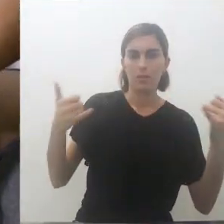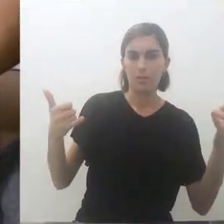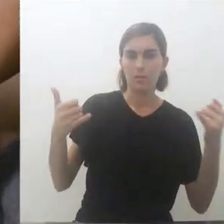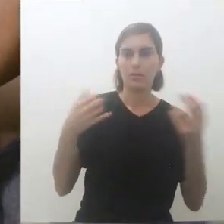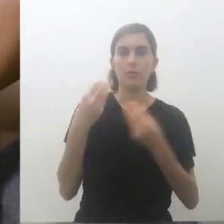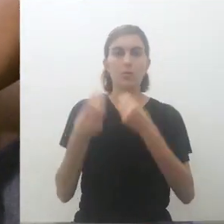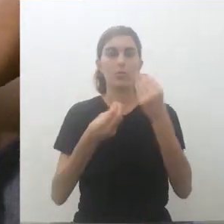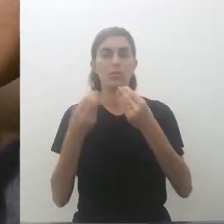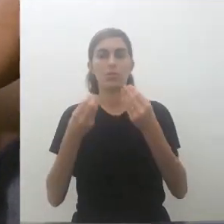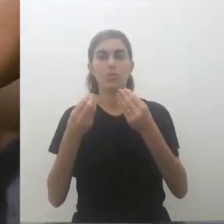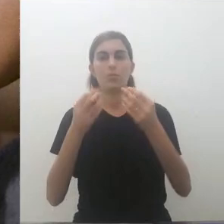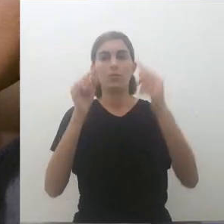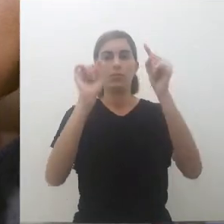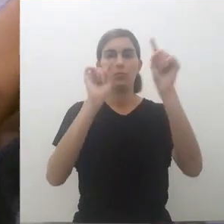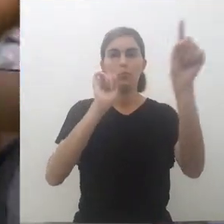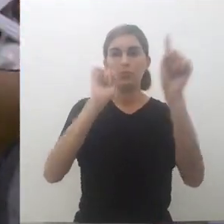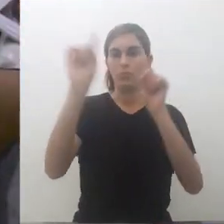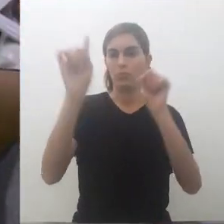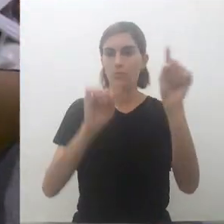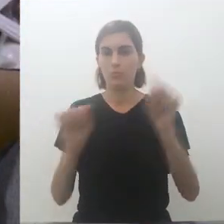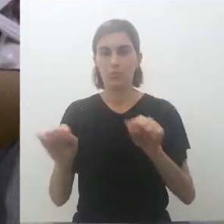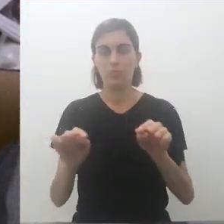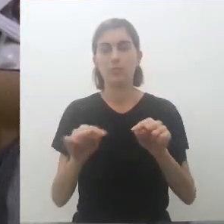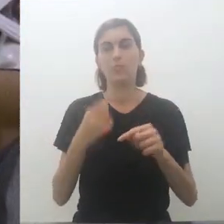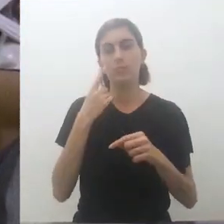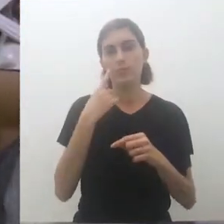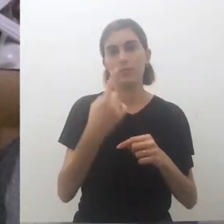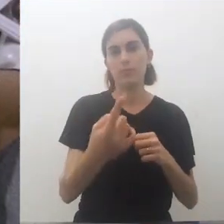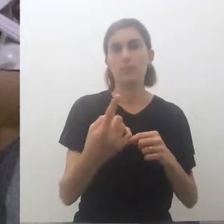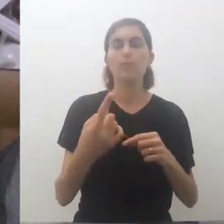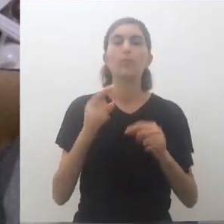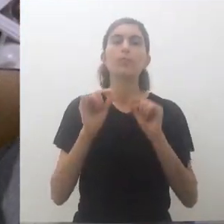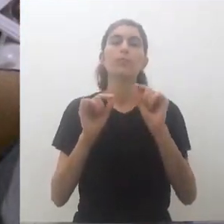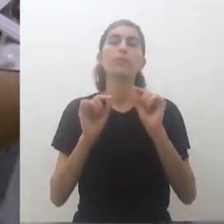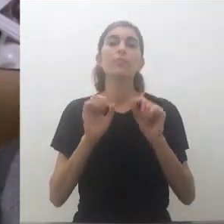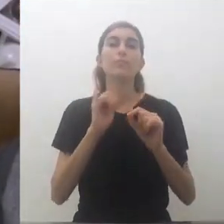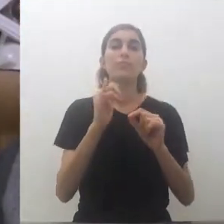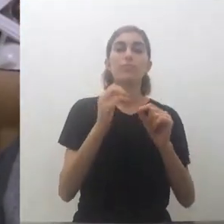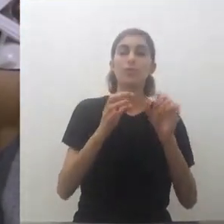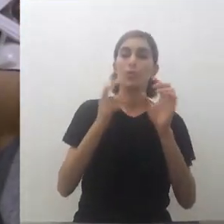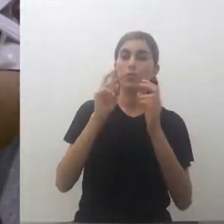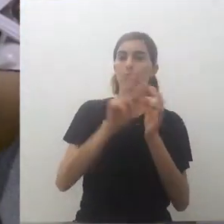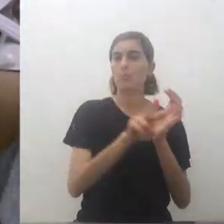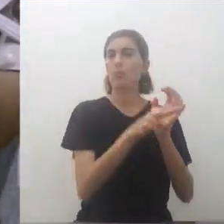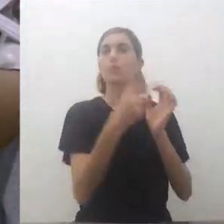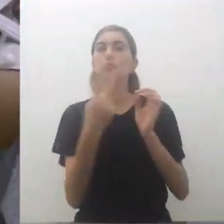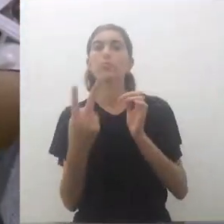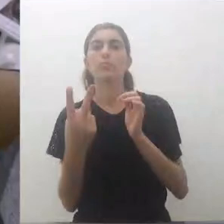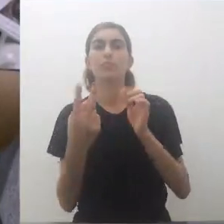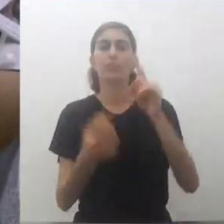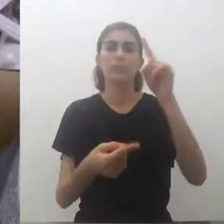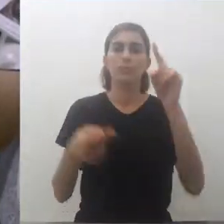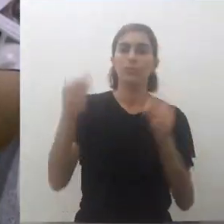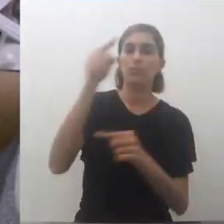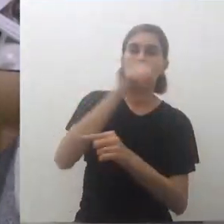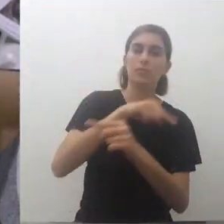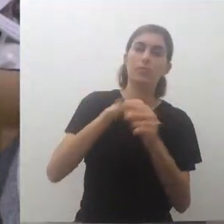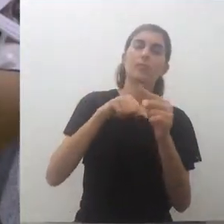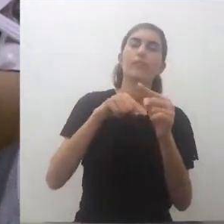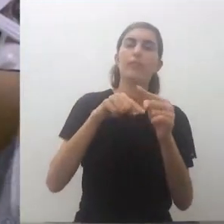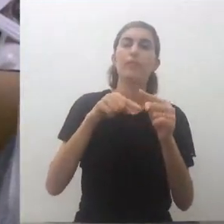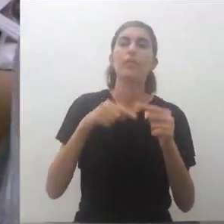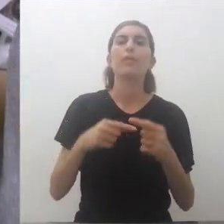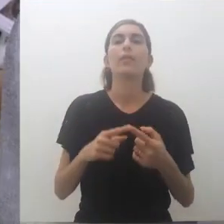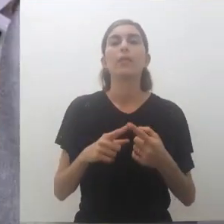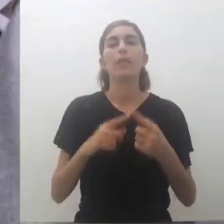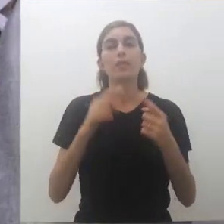os pontos de relação, né? Aqui, se eu inverto essa espiral, ela estaria aqui. Se